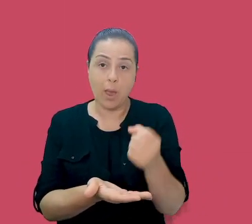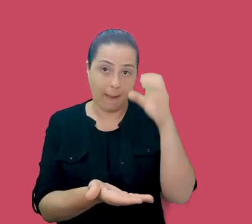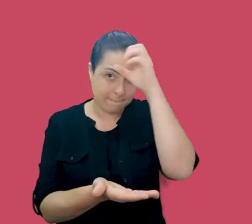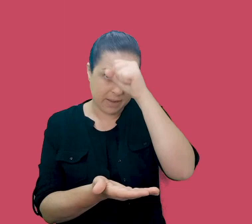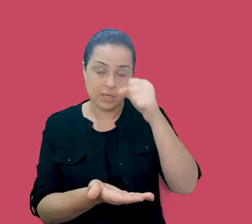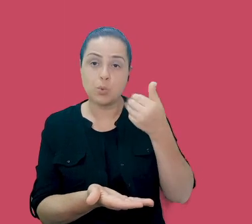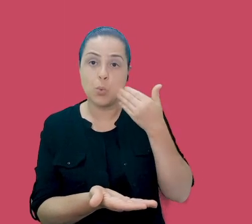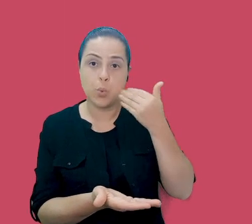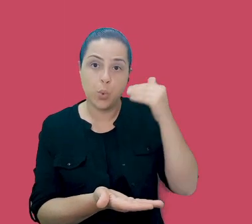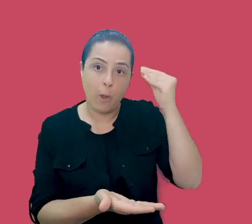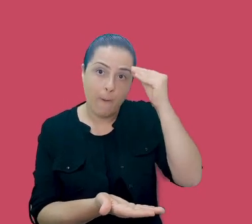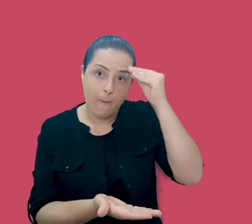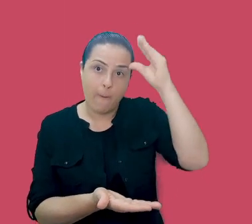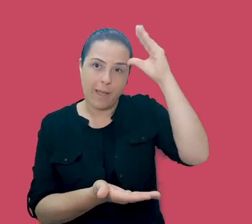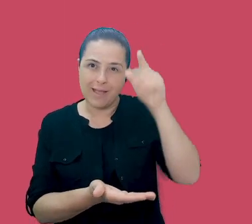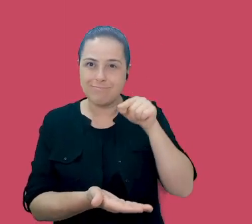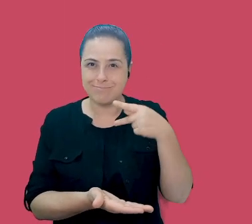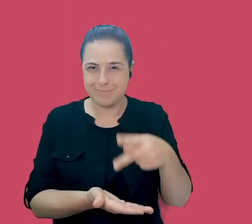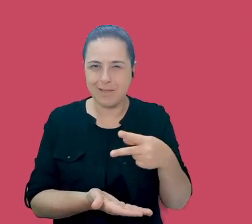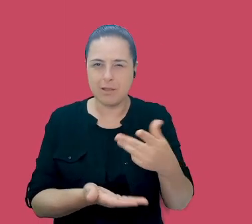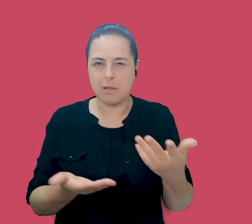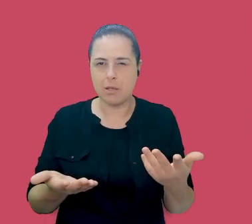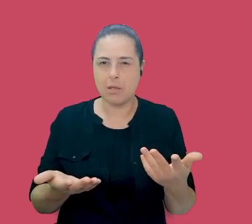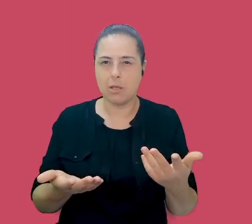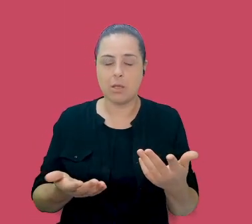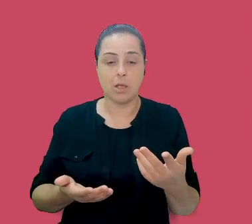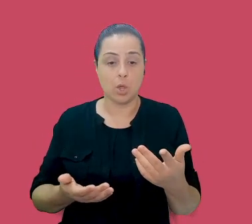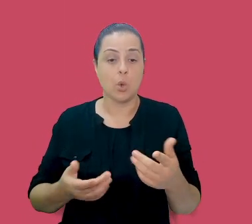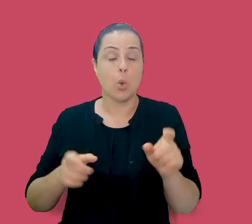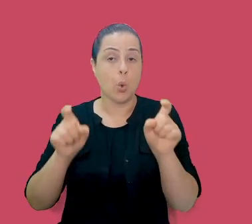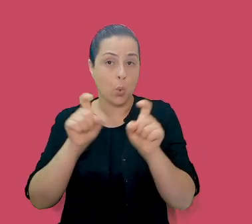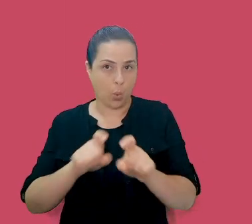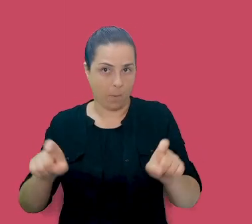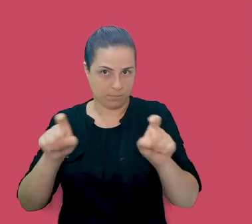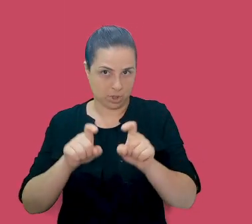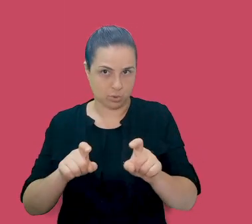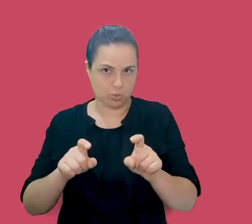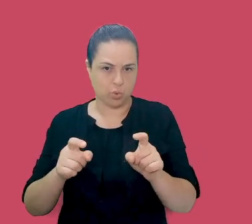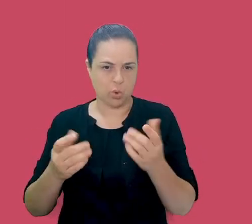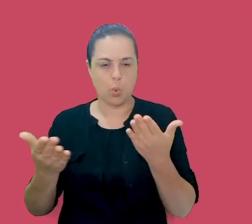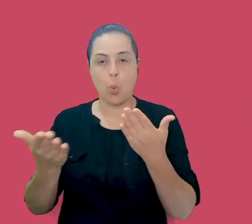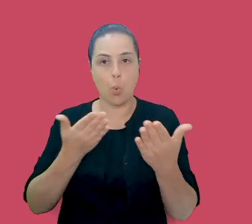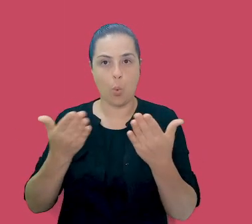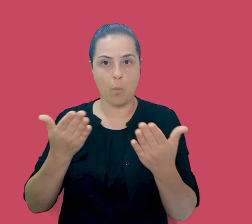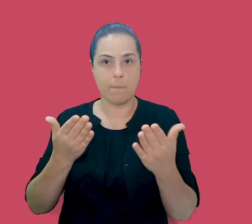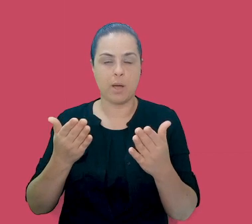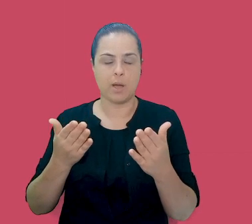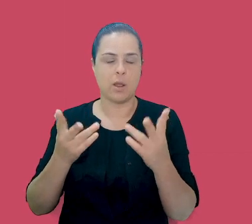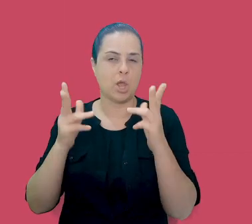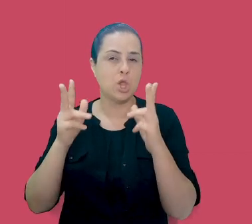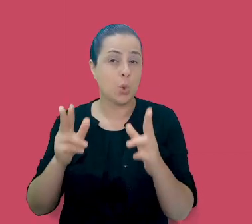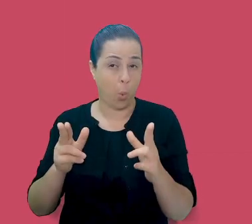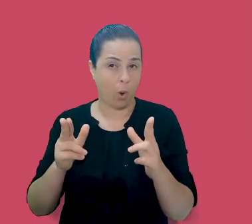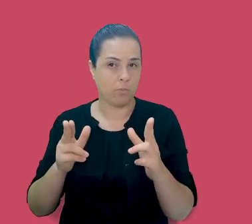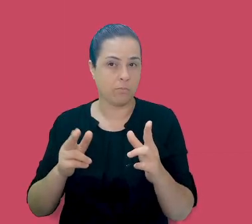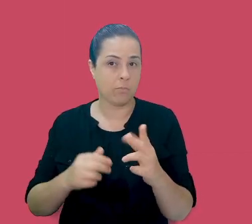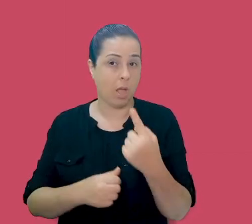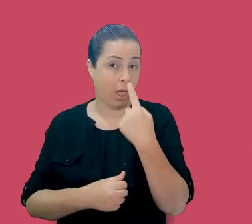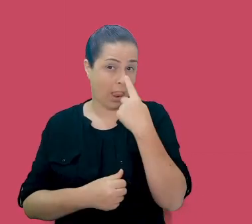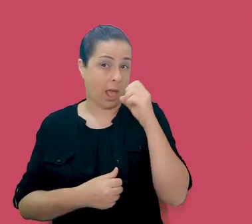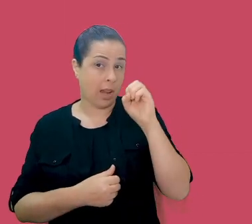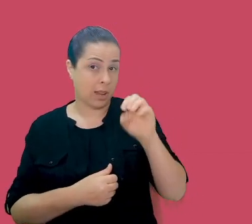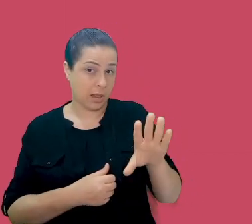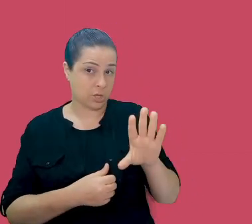aí, em qualquer sistema computacional, eles têm uma máxima que chama lixo dentro, lixo fora. Então, se você alimenta ele